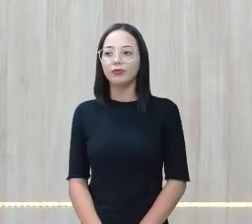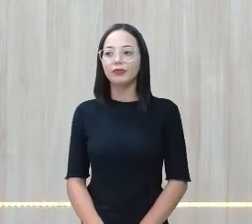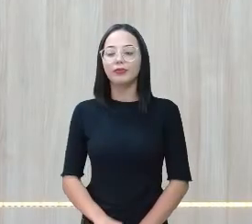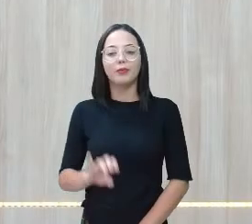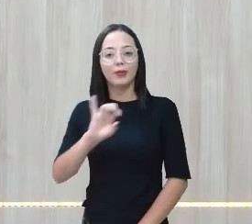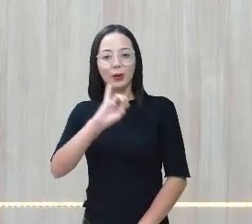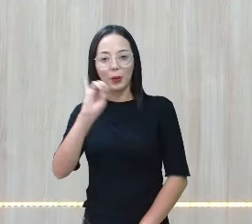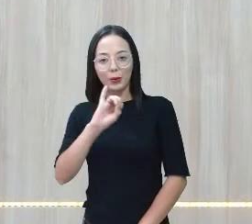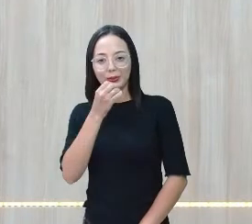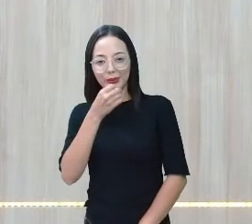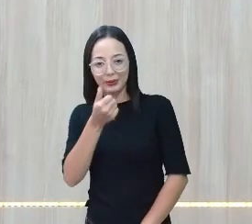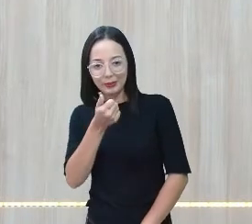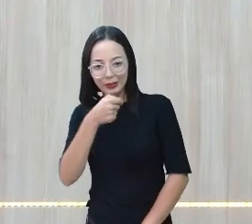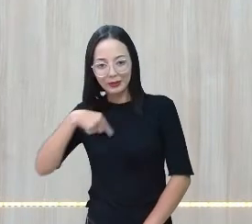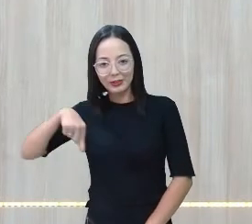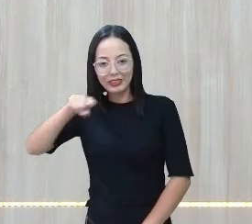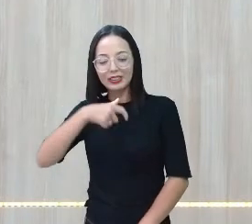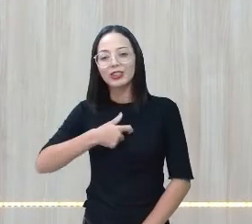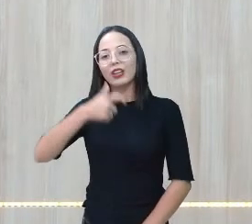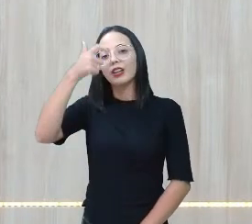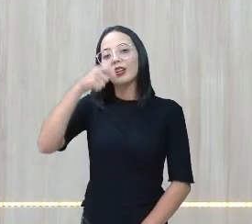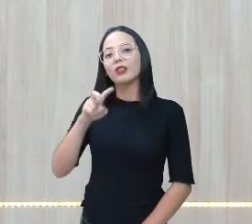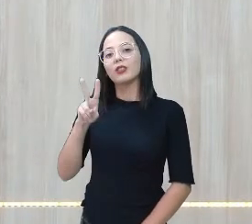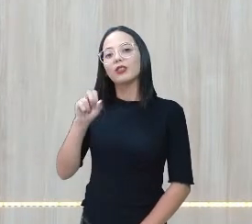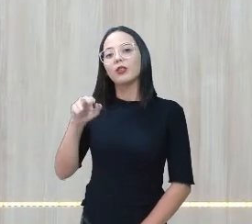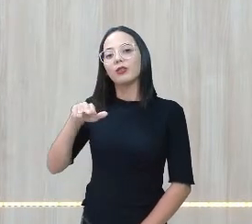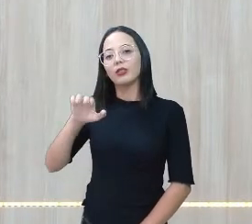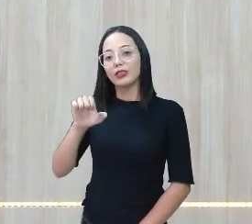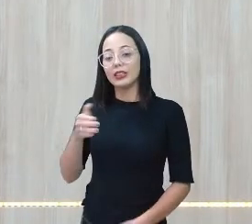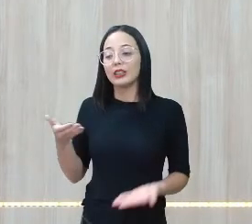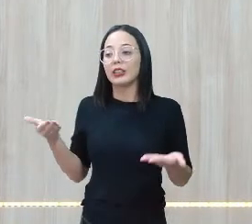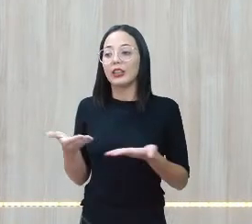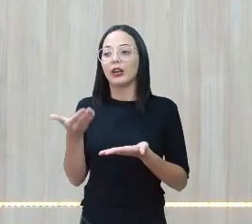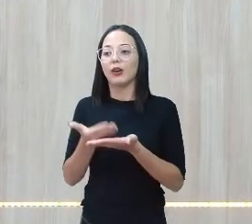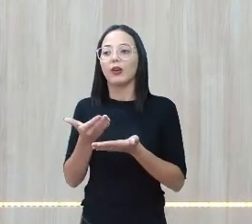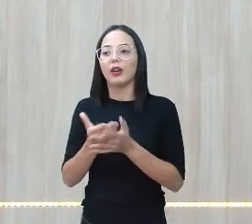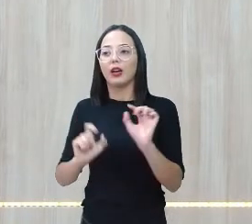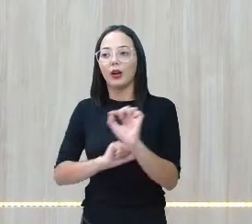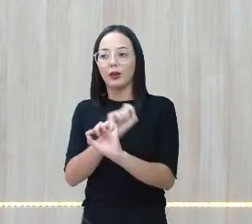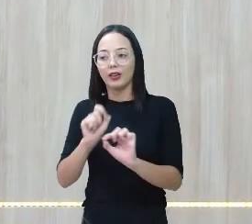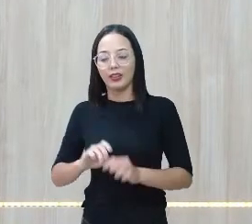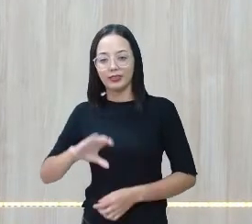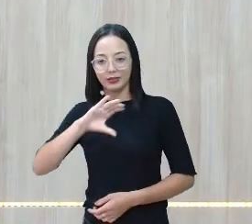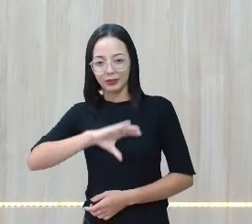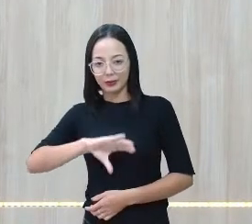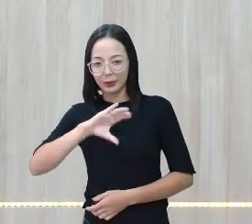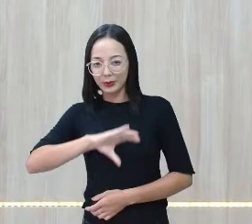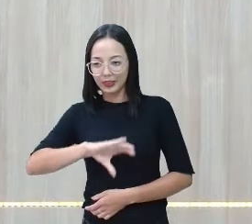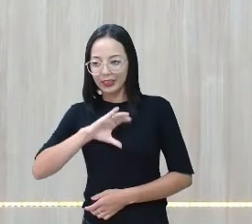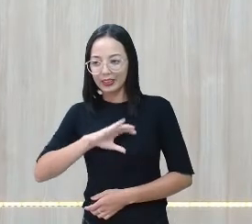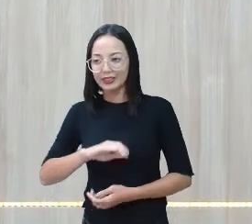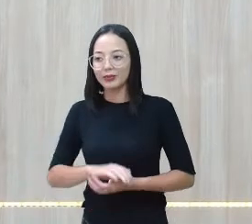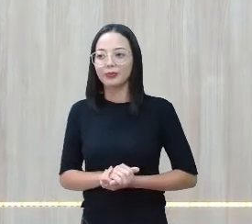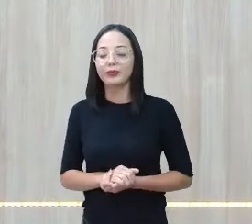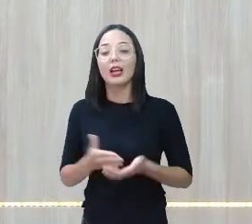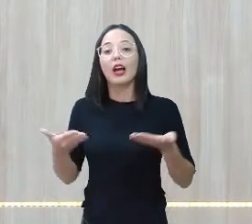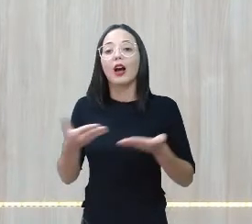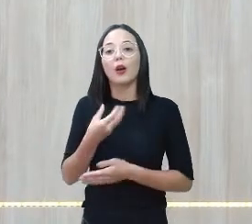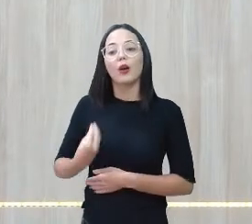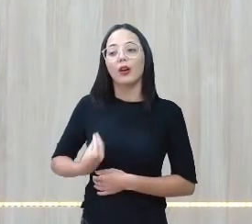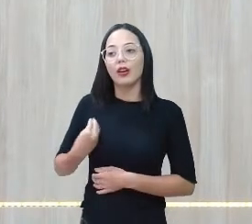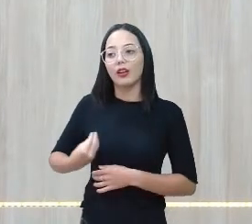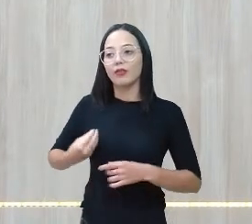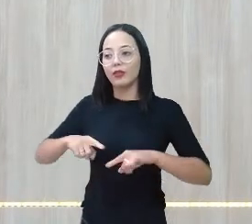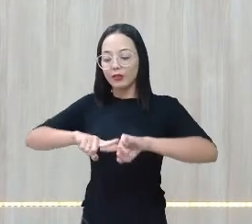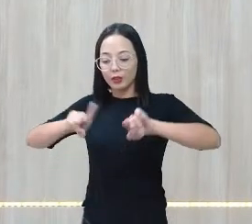Oi, gente, tudo bem com vocês? Eu sou Viviane Santos e agora a nossa aula será de língua portuguesa, tá certo? Nós estamos ao vivo aqui nos